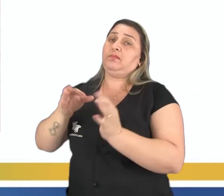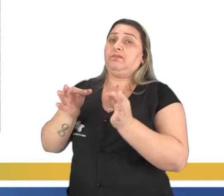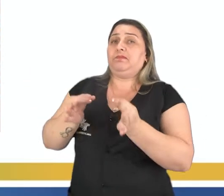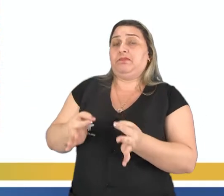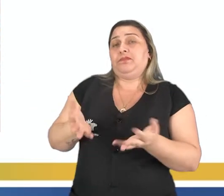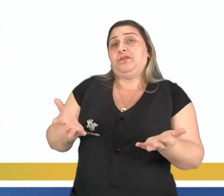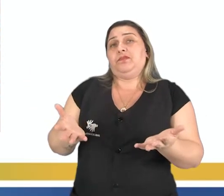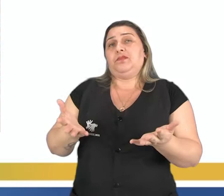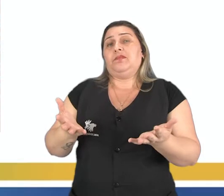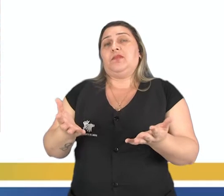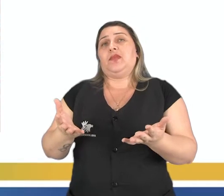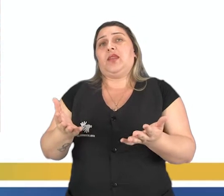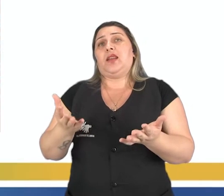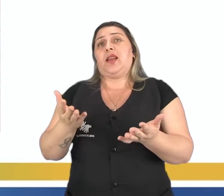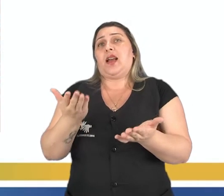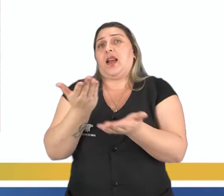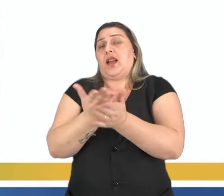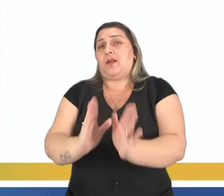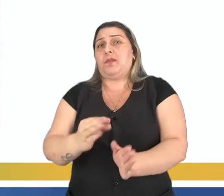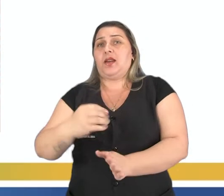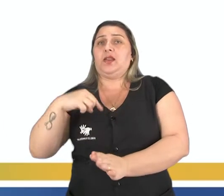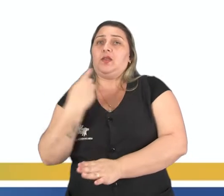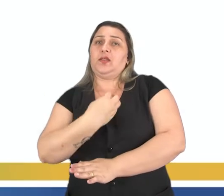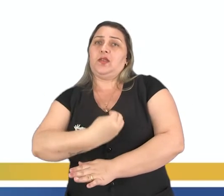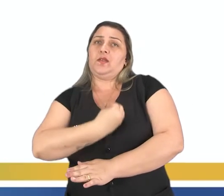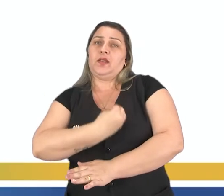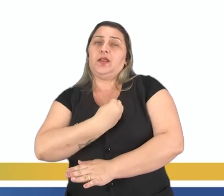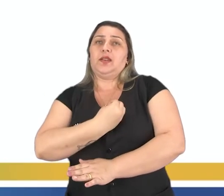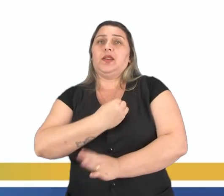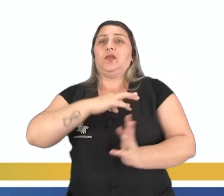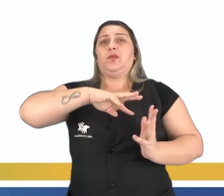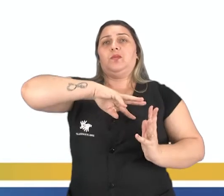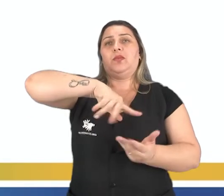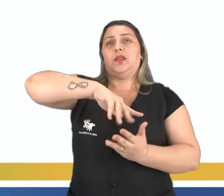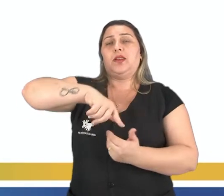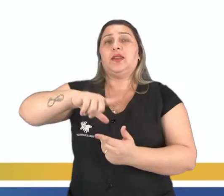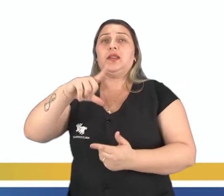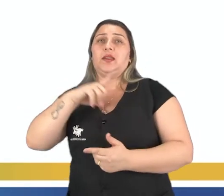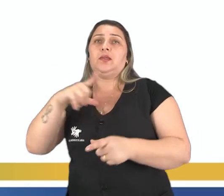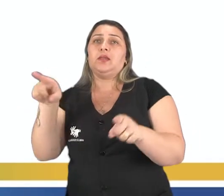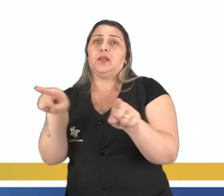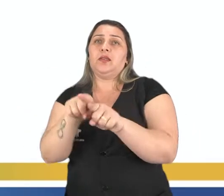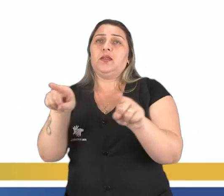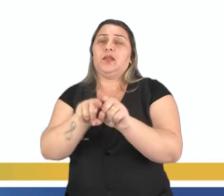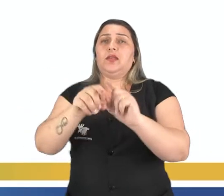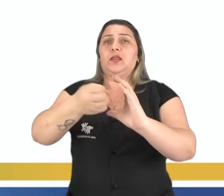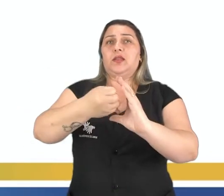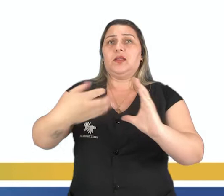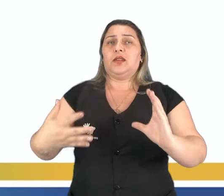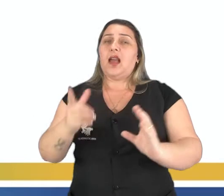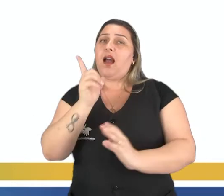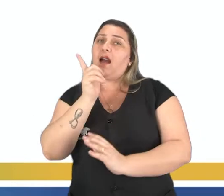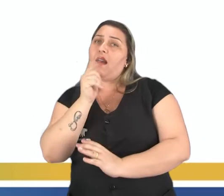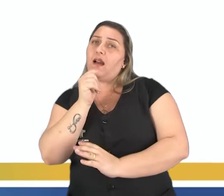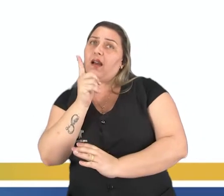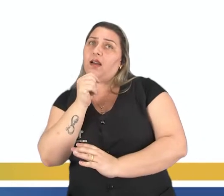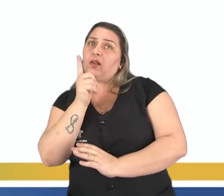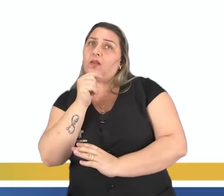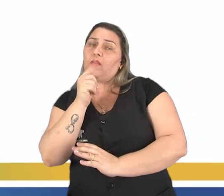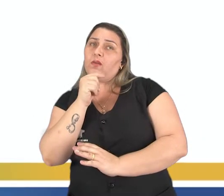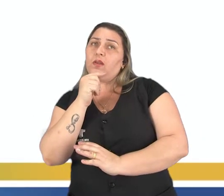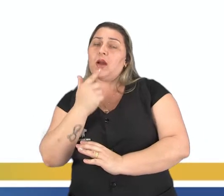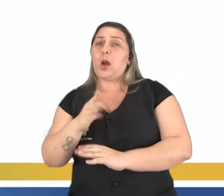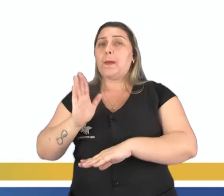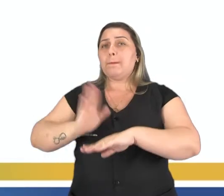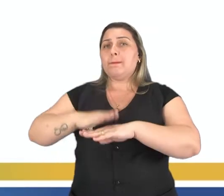certamente iria dizimar toda a vida no nosso planeta, tá? Nós temos também como característica a água líquida. A água